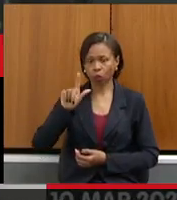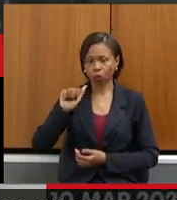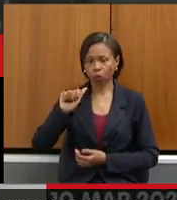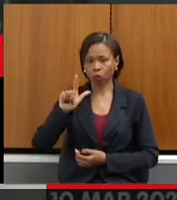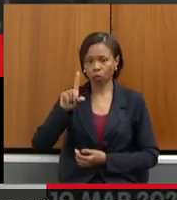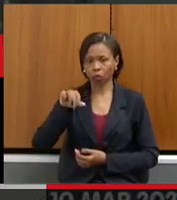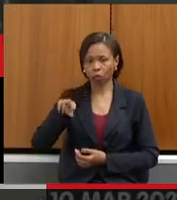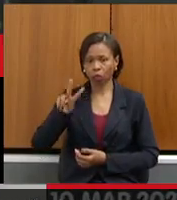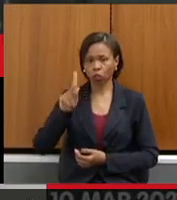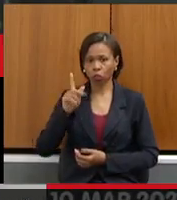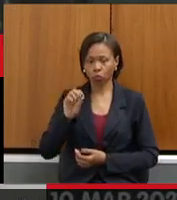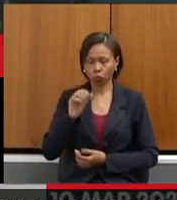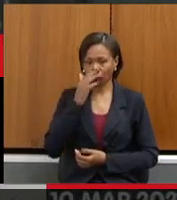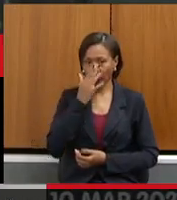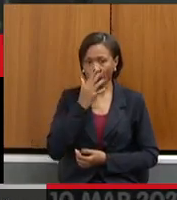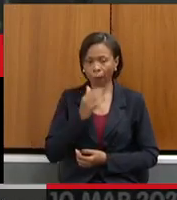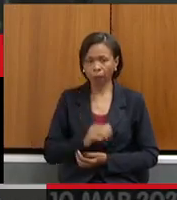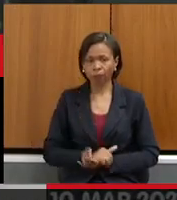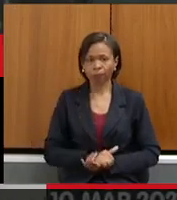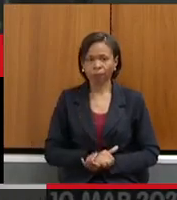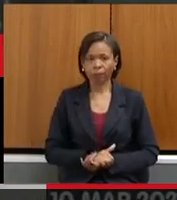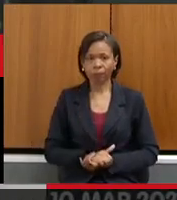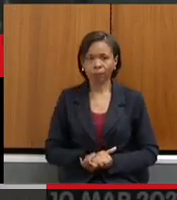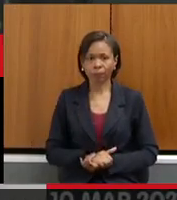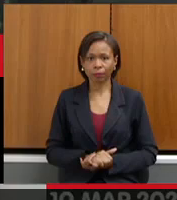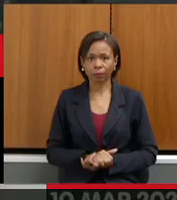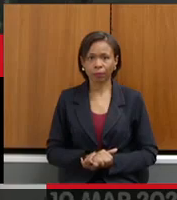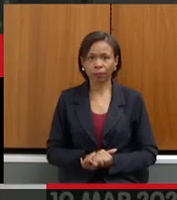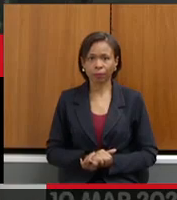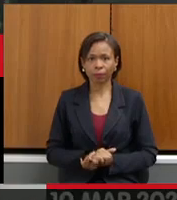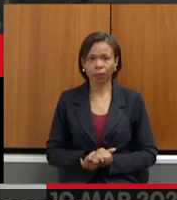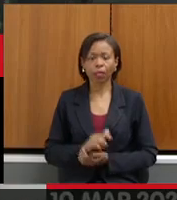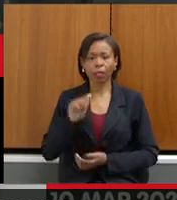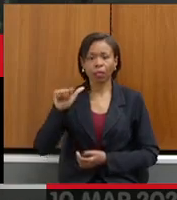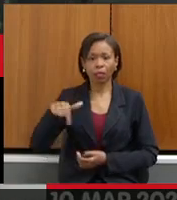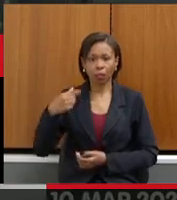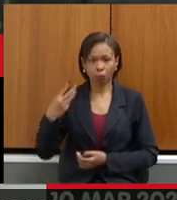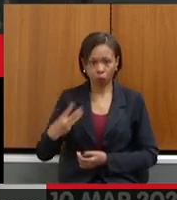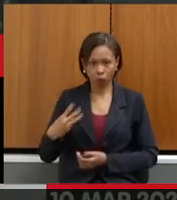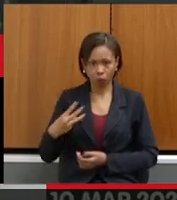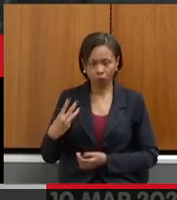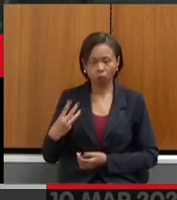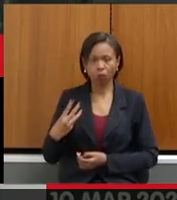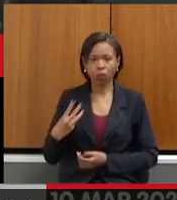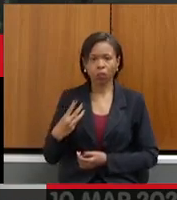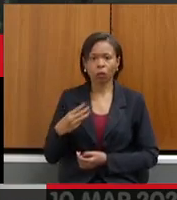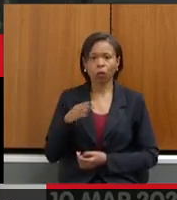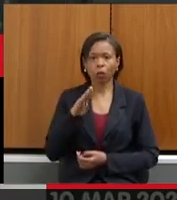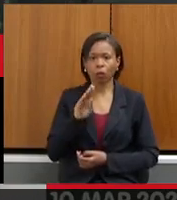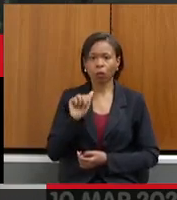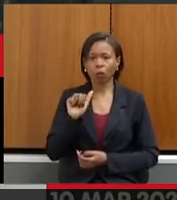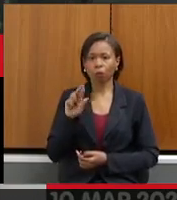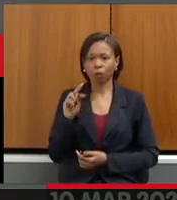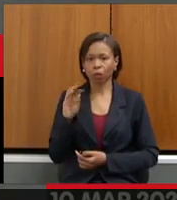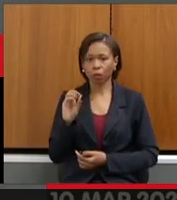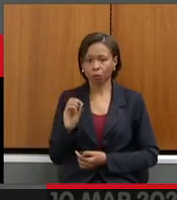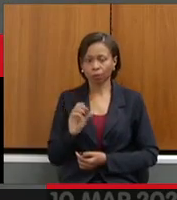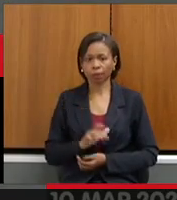houve algum problema aqui no sistema e seu nome foi excluído e logo depois Deputado barato